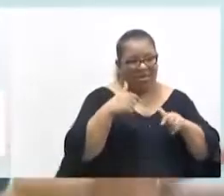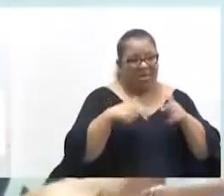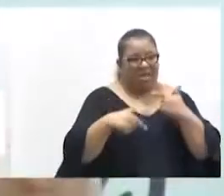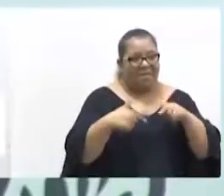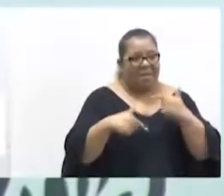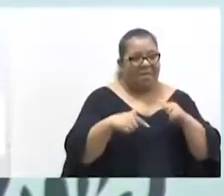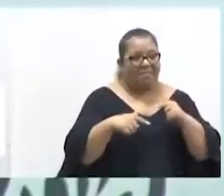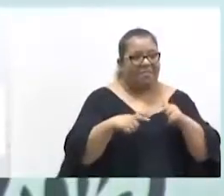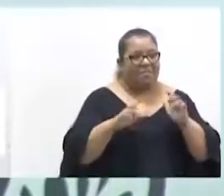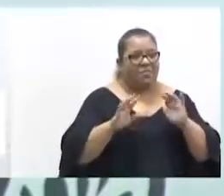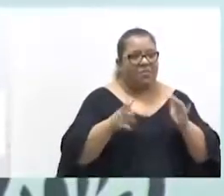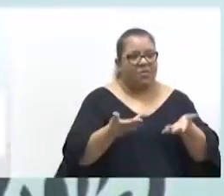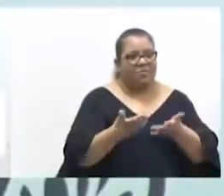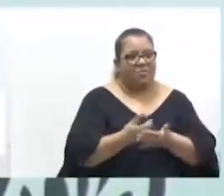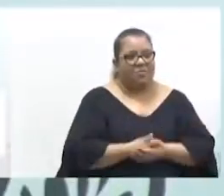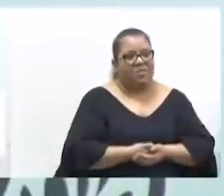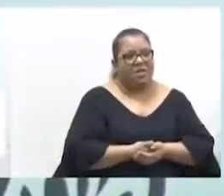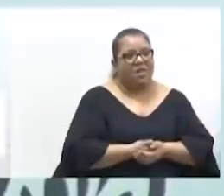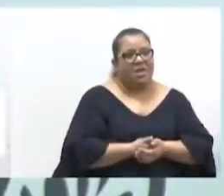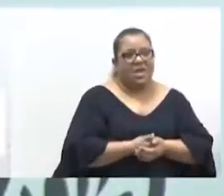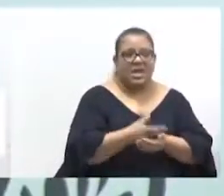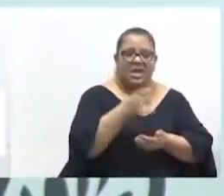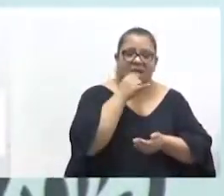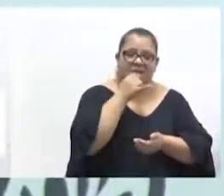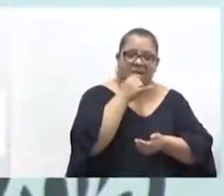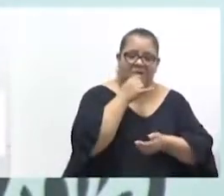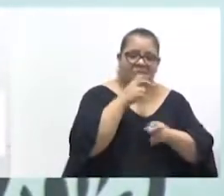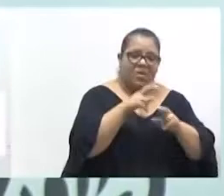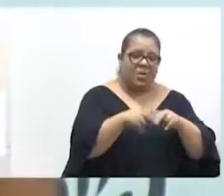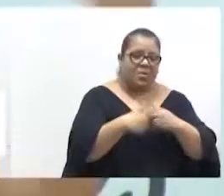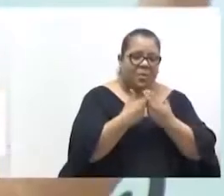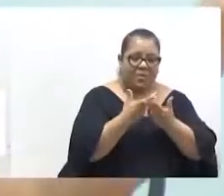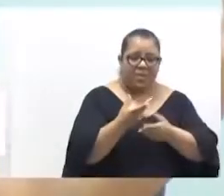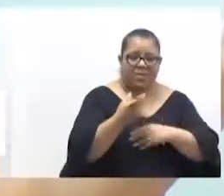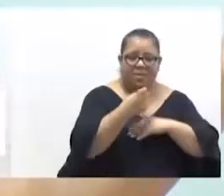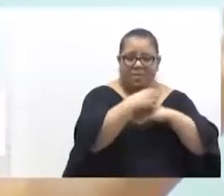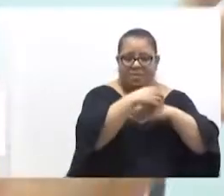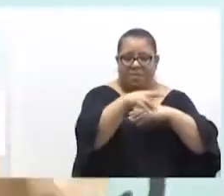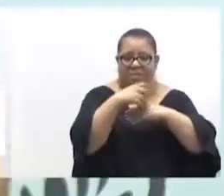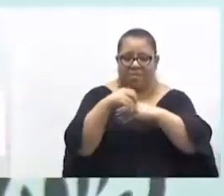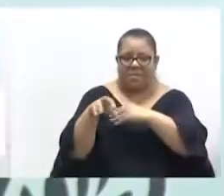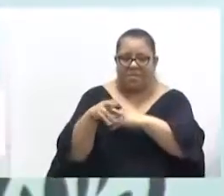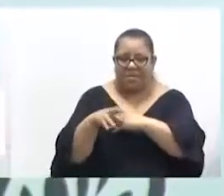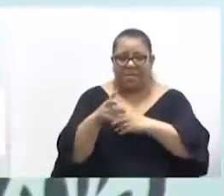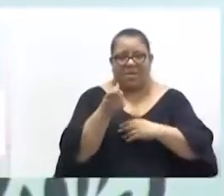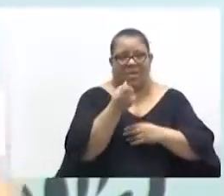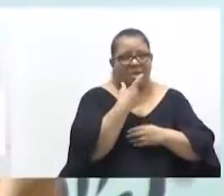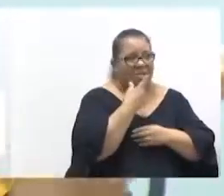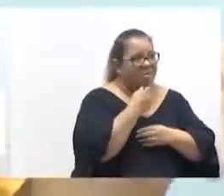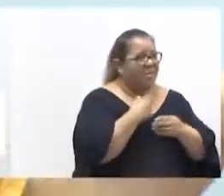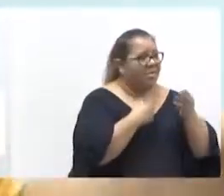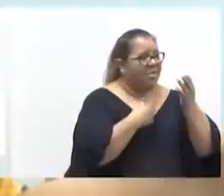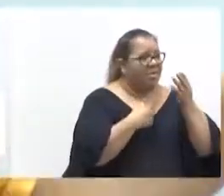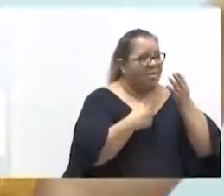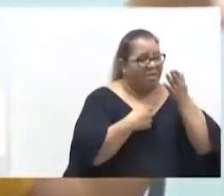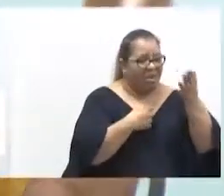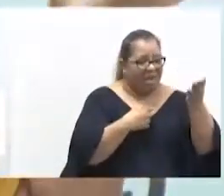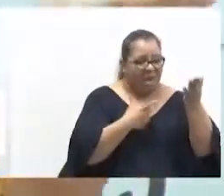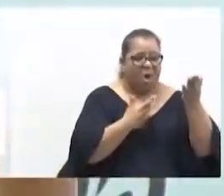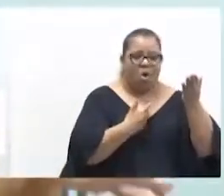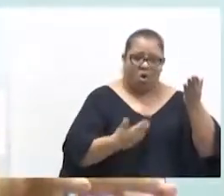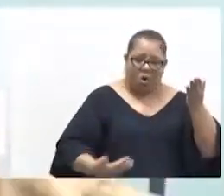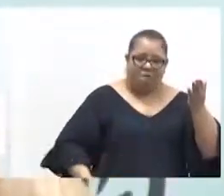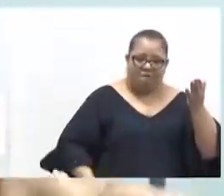Em linhas gerais, alguns medicamentos o Ministério repassa, como é o caso do câncer de mama, como a colega falou. Isso ele compra para